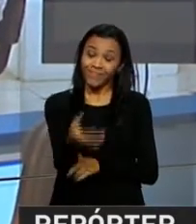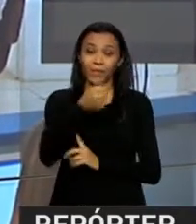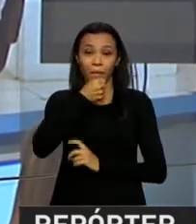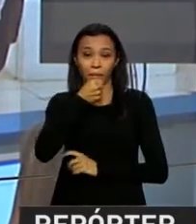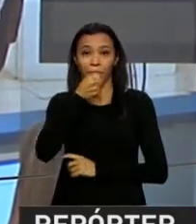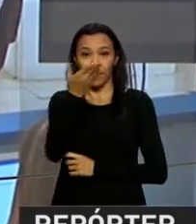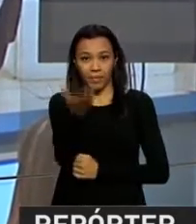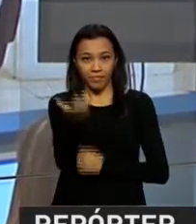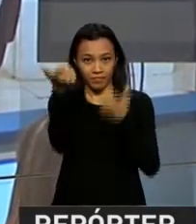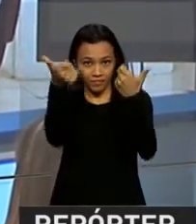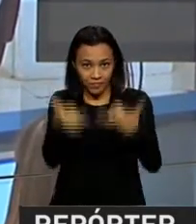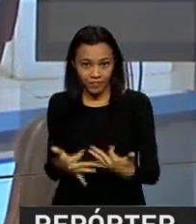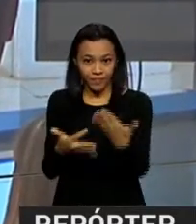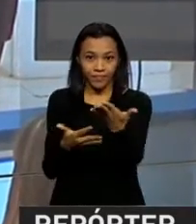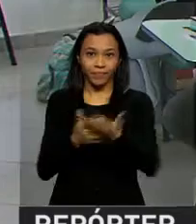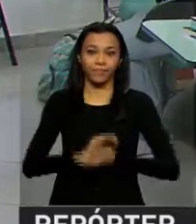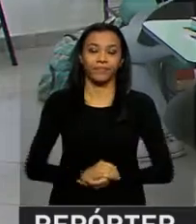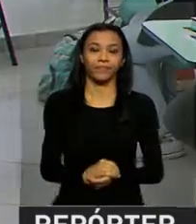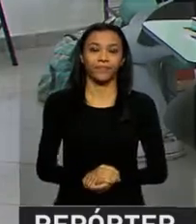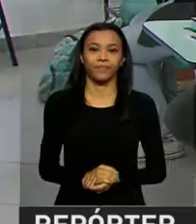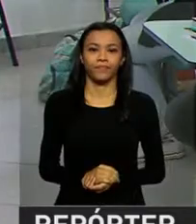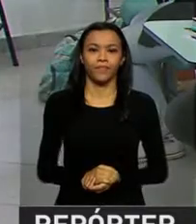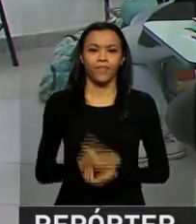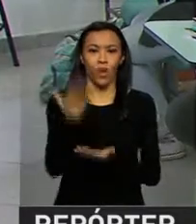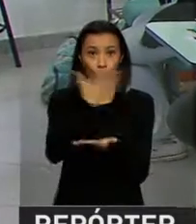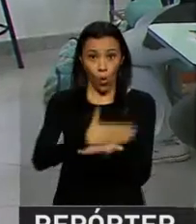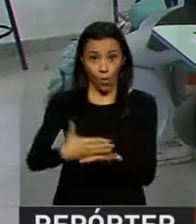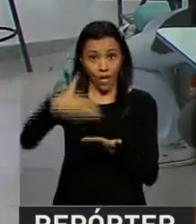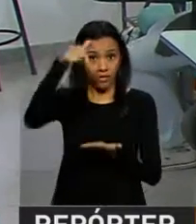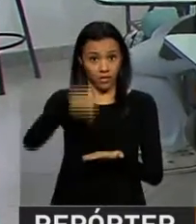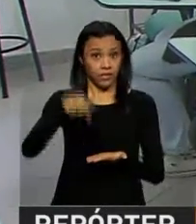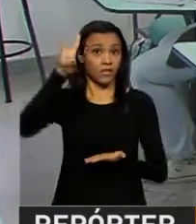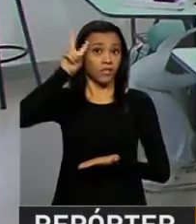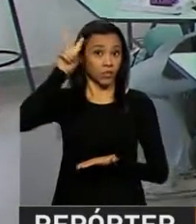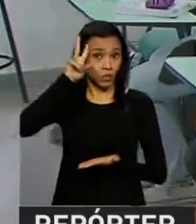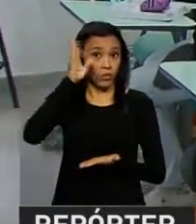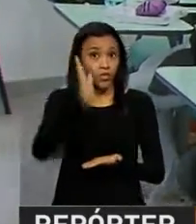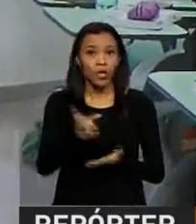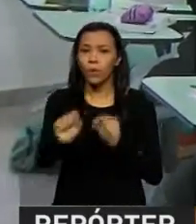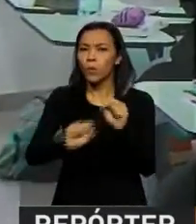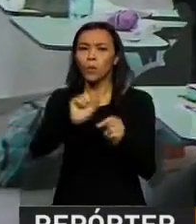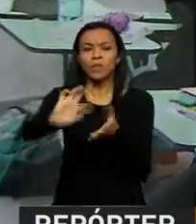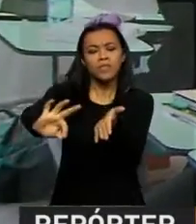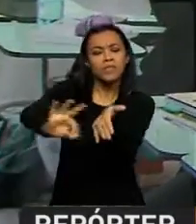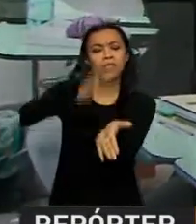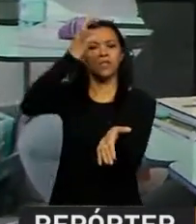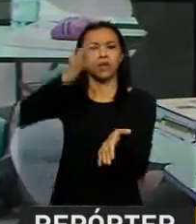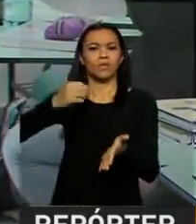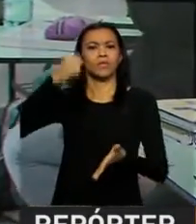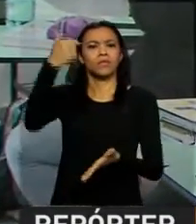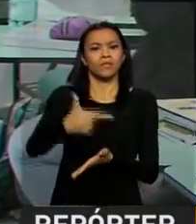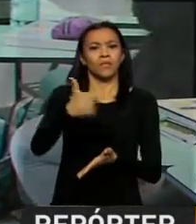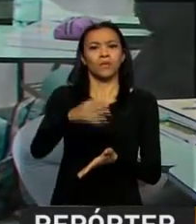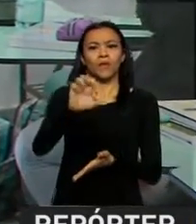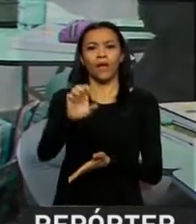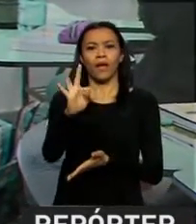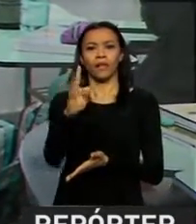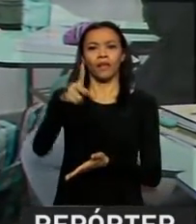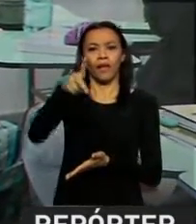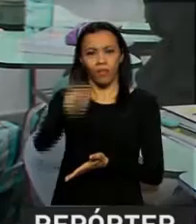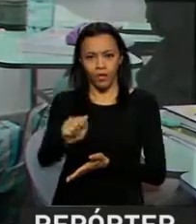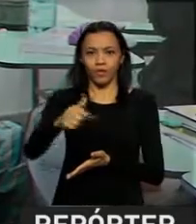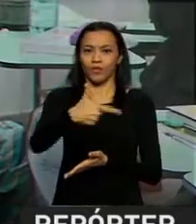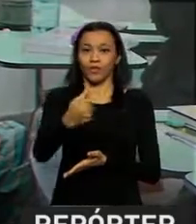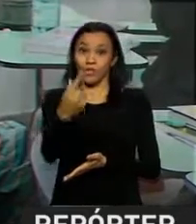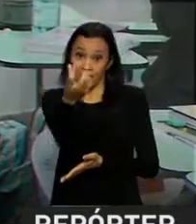tem as informações. Começam nesta segunda-feira as inscrições para a segunda etapa do SISU de